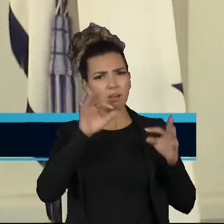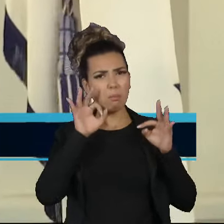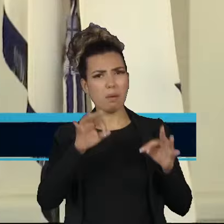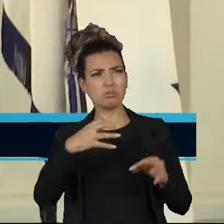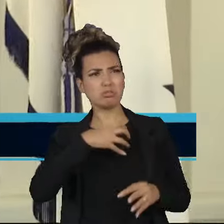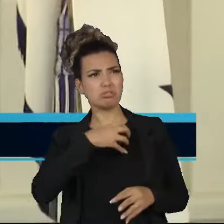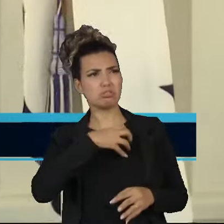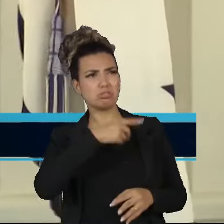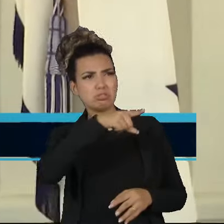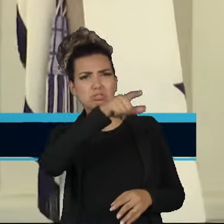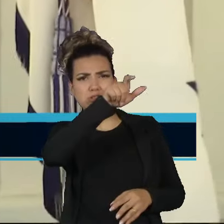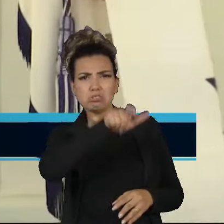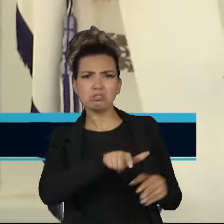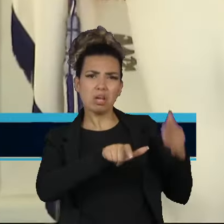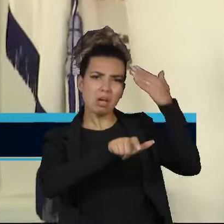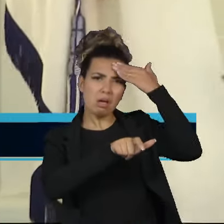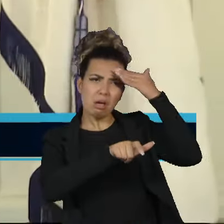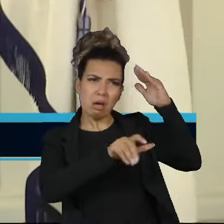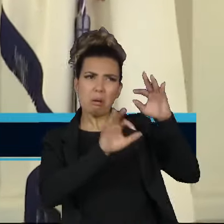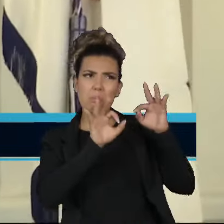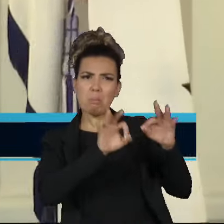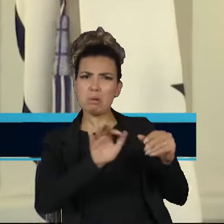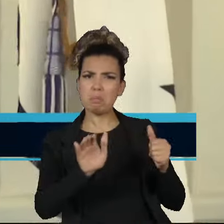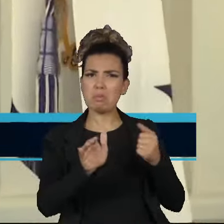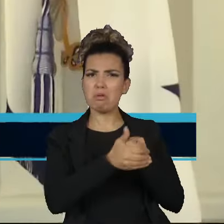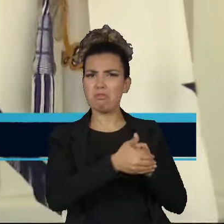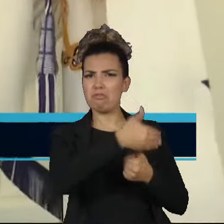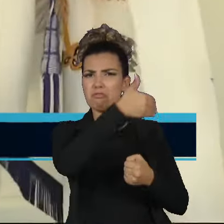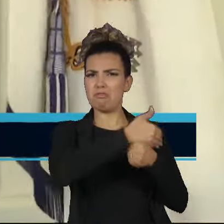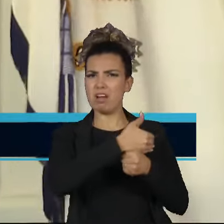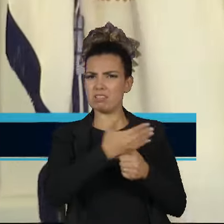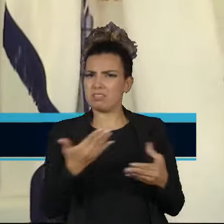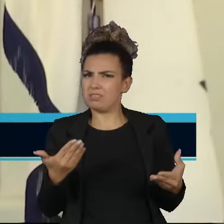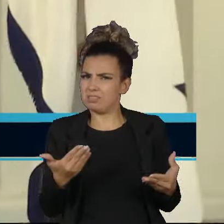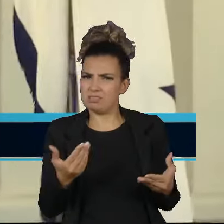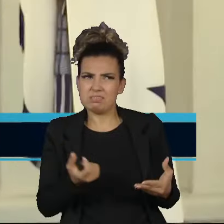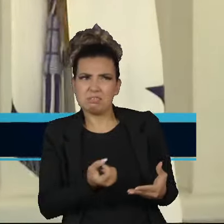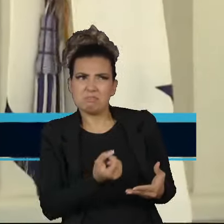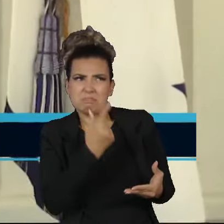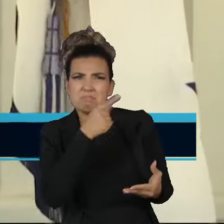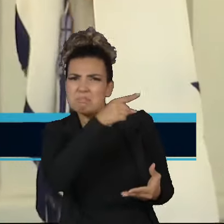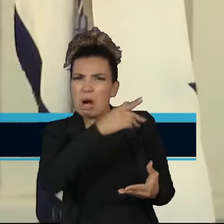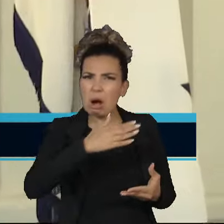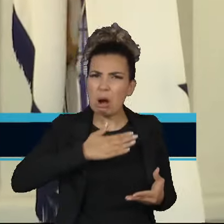camala disse que é um perigo ter um presidente que invoca O Ditador